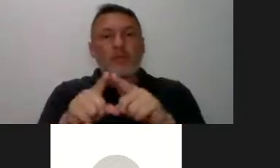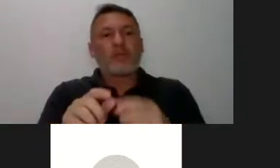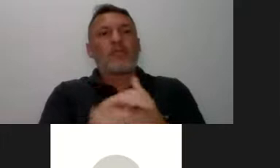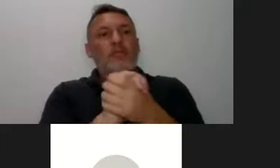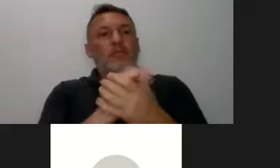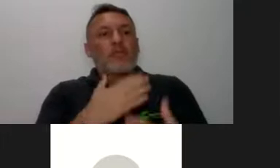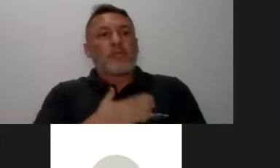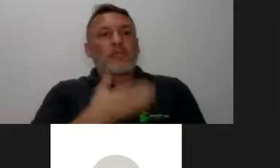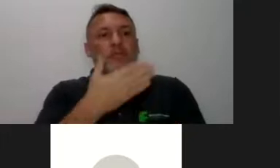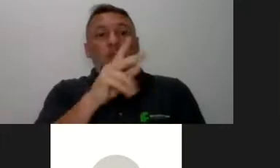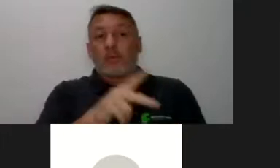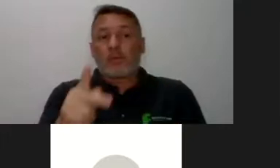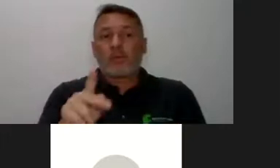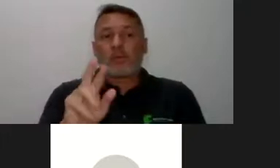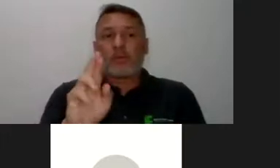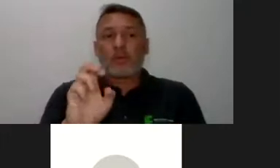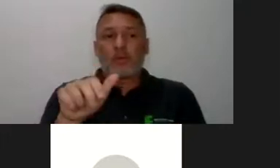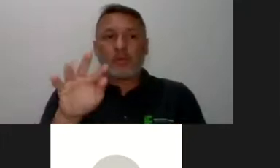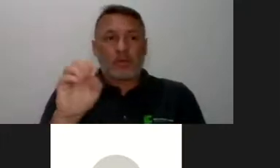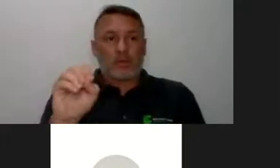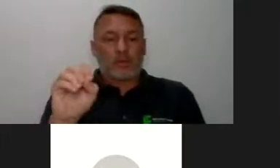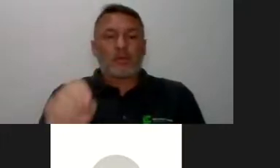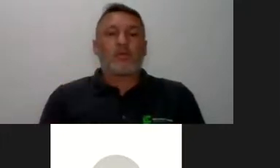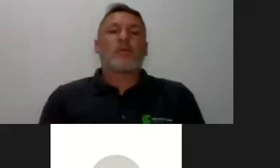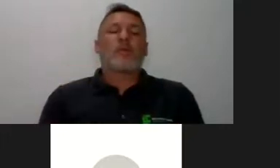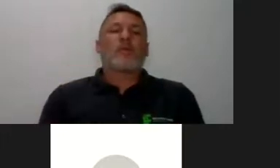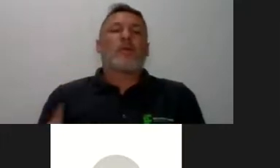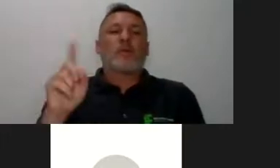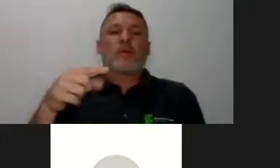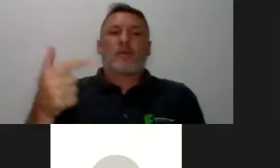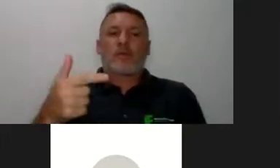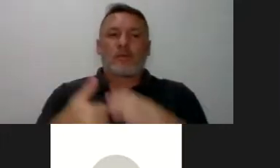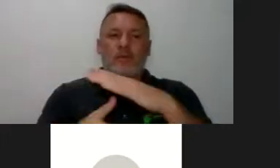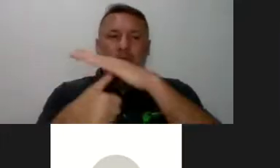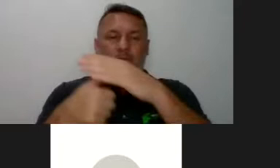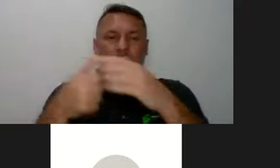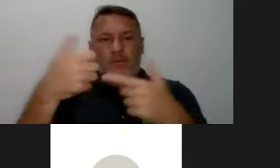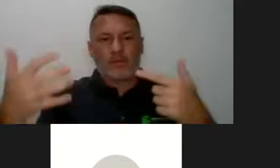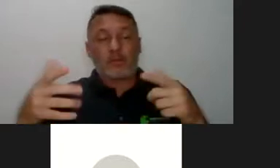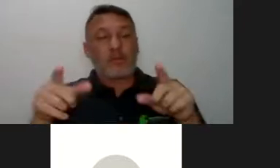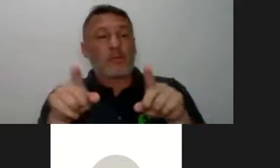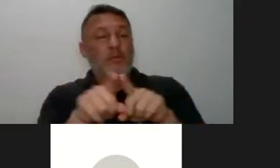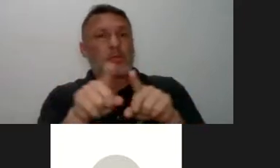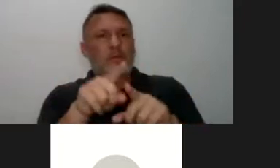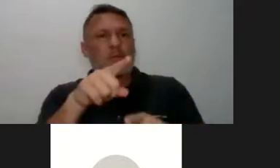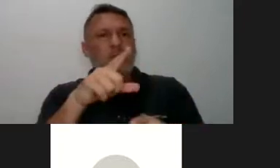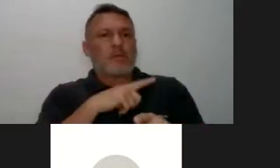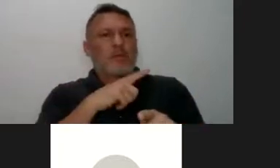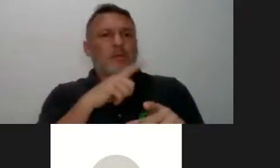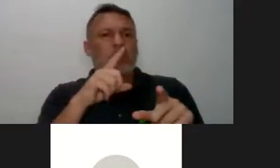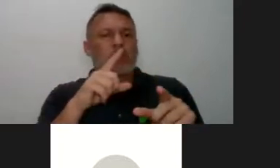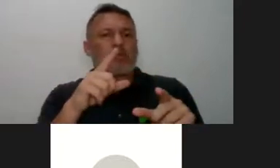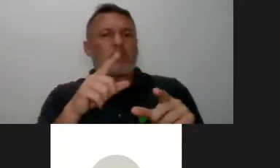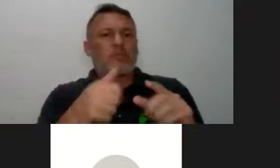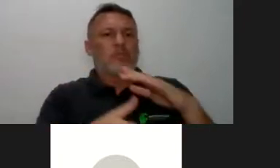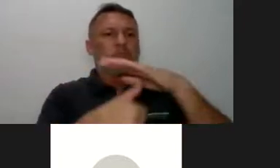colega professor Renato, pró-reitor de extensão. Deixar também uma saudação à nossa pró-reitor